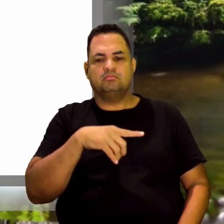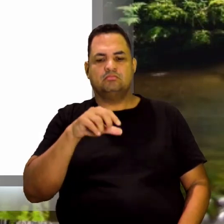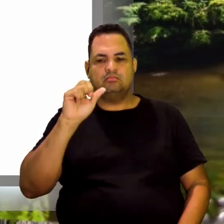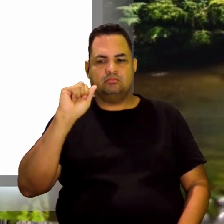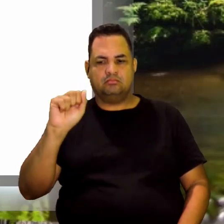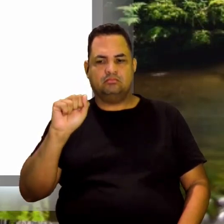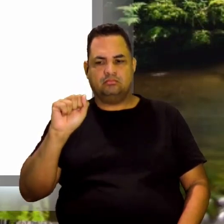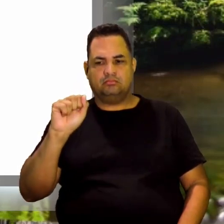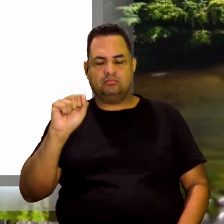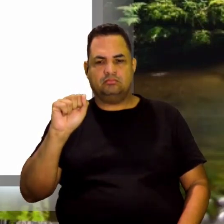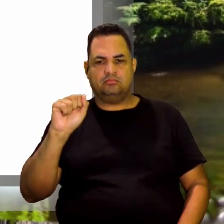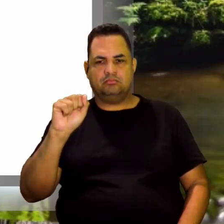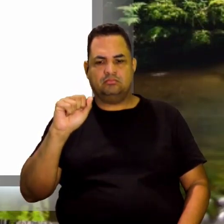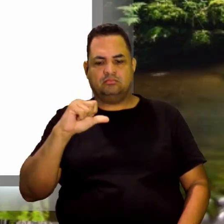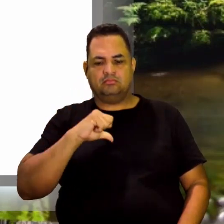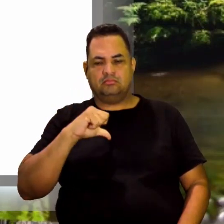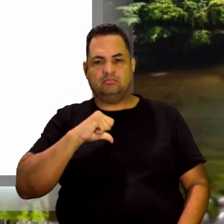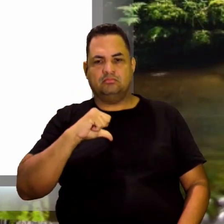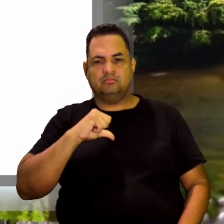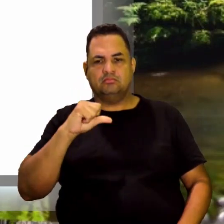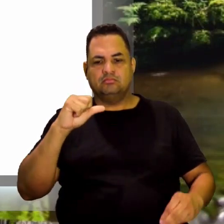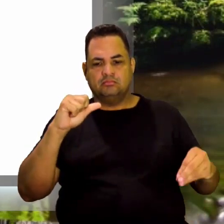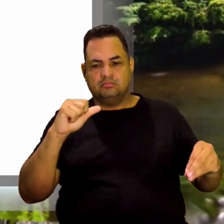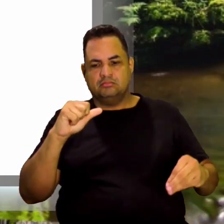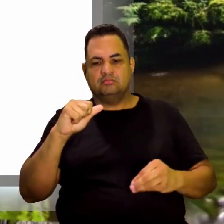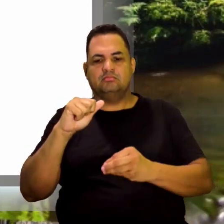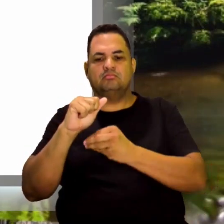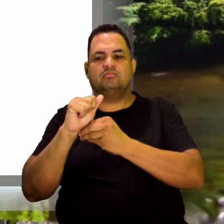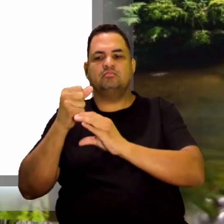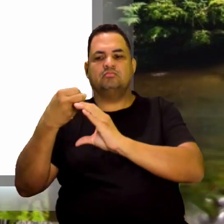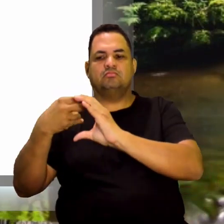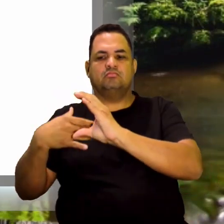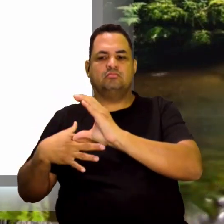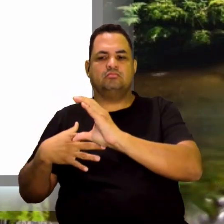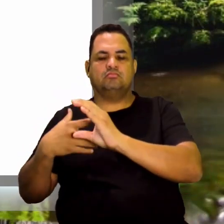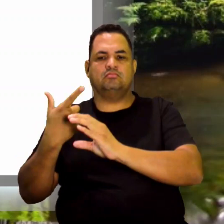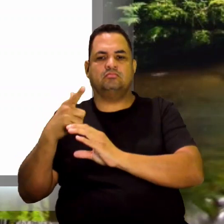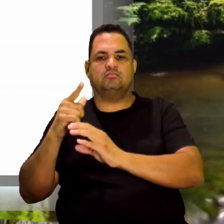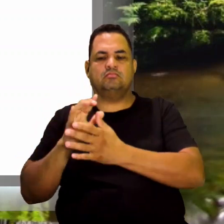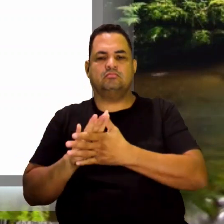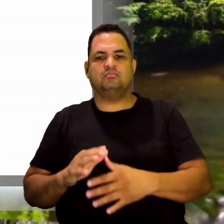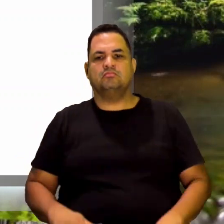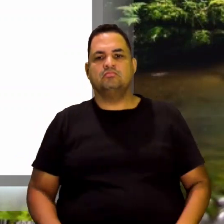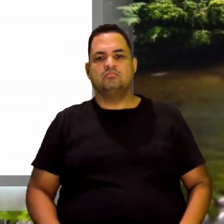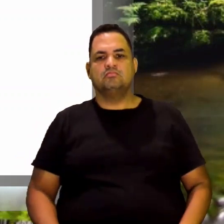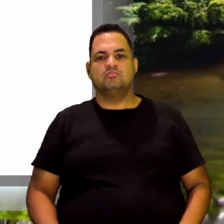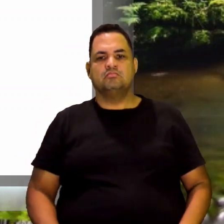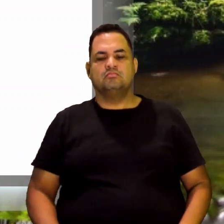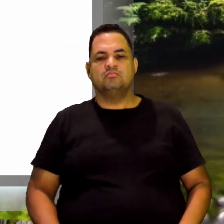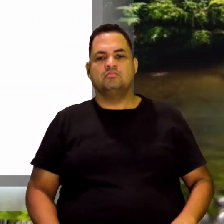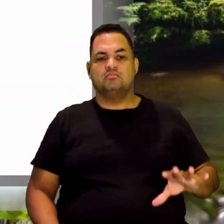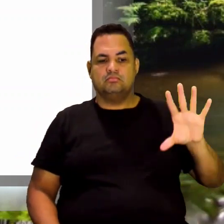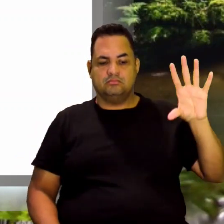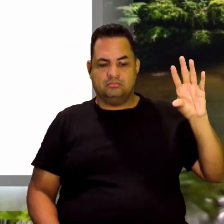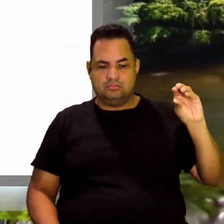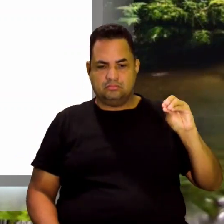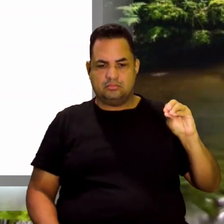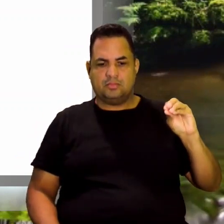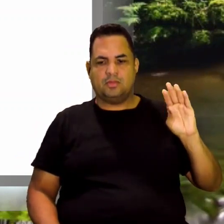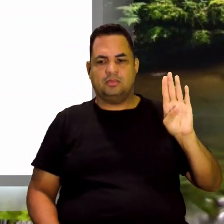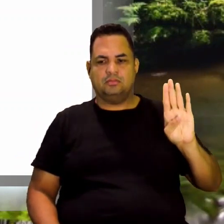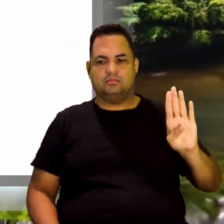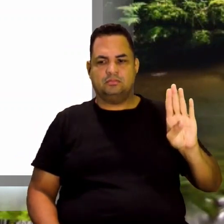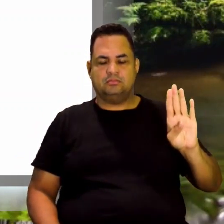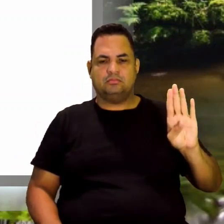A, mas eu quero nesse organismo A uma característica que ele não tem, por exemplo. Então eu vou no organismo